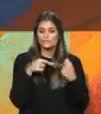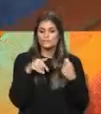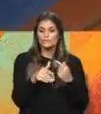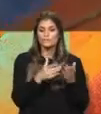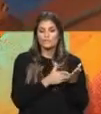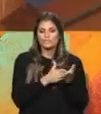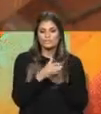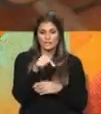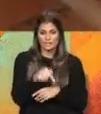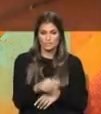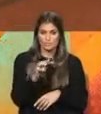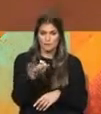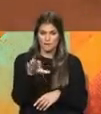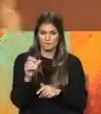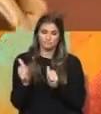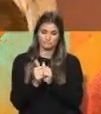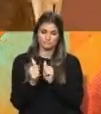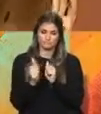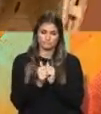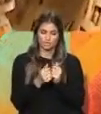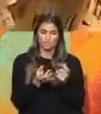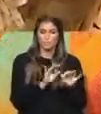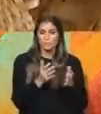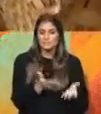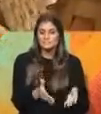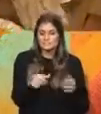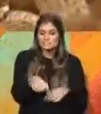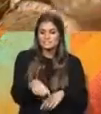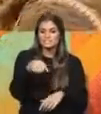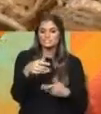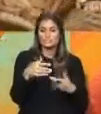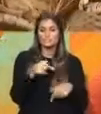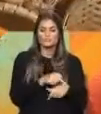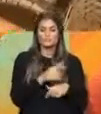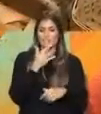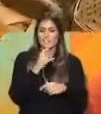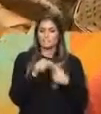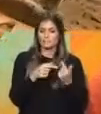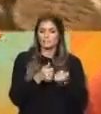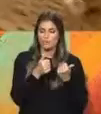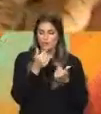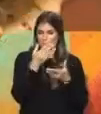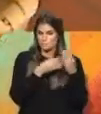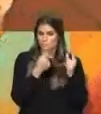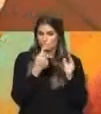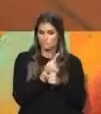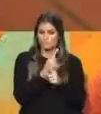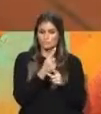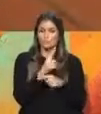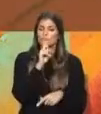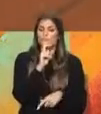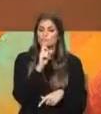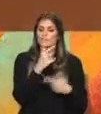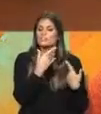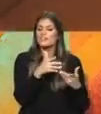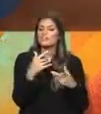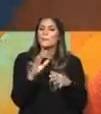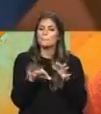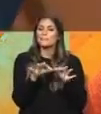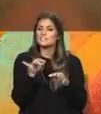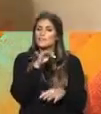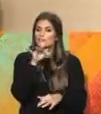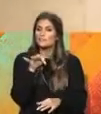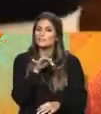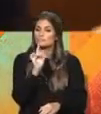aqui com o Mário, até porque eu tenho que preparar cestas, já está agora a chegar a altura do Natal, e isto é sempre bom aprender ofícios para poder aprender a oferecer presentes à